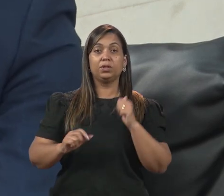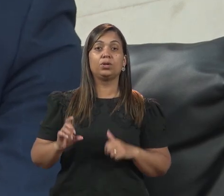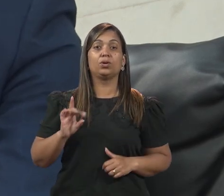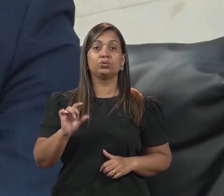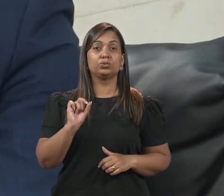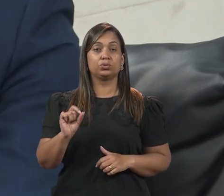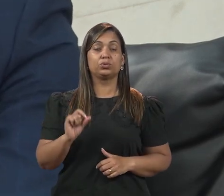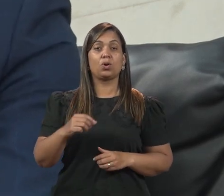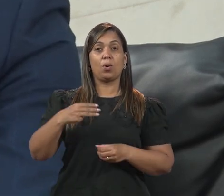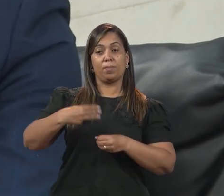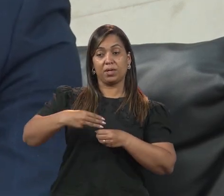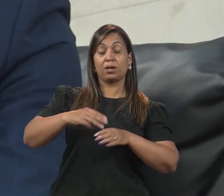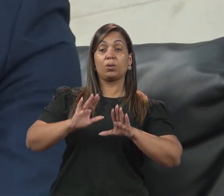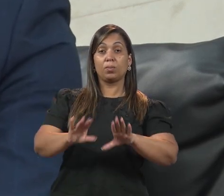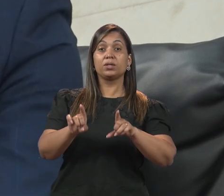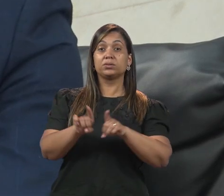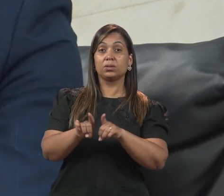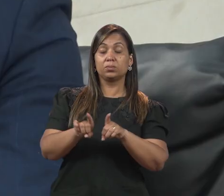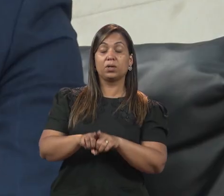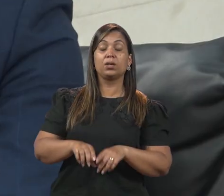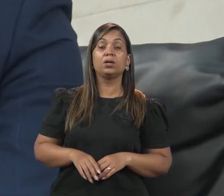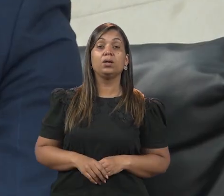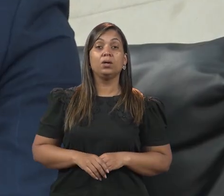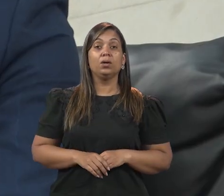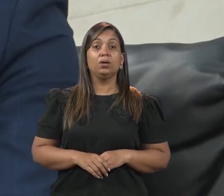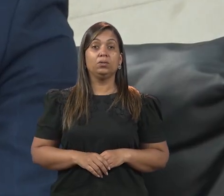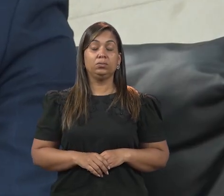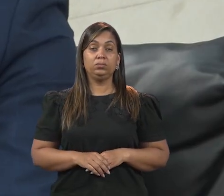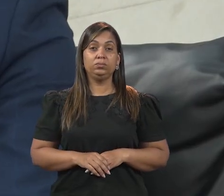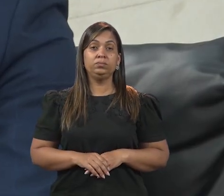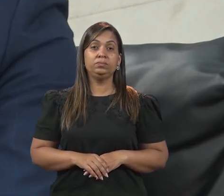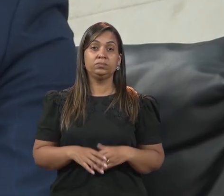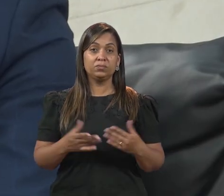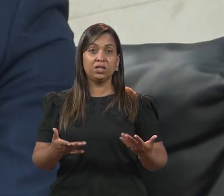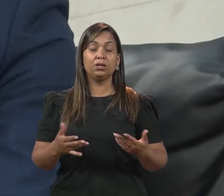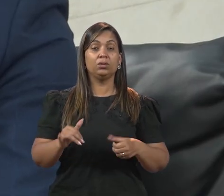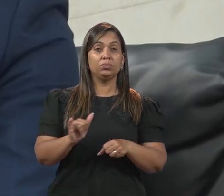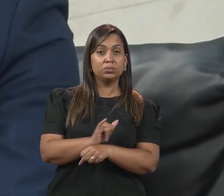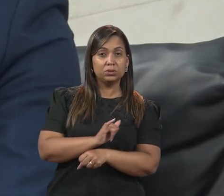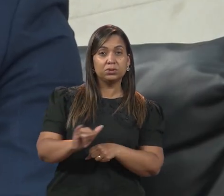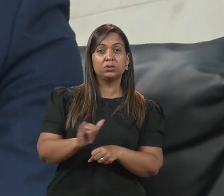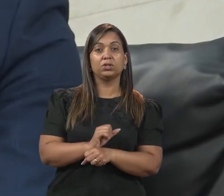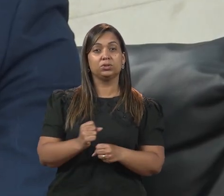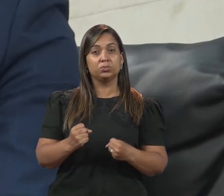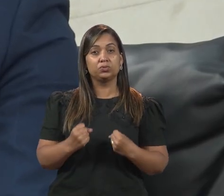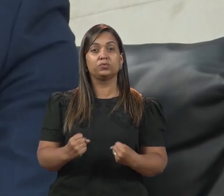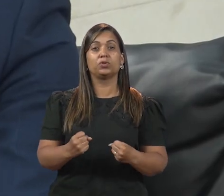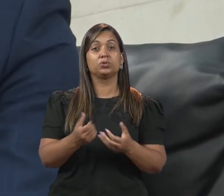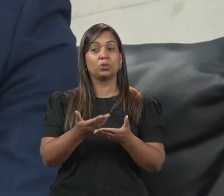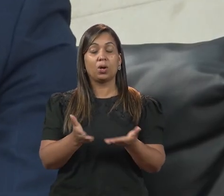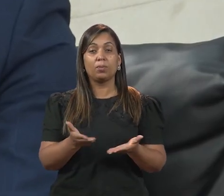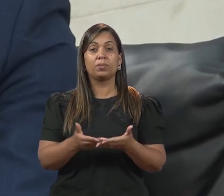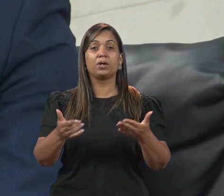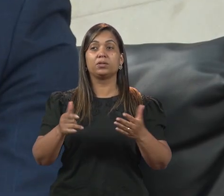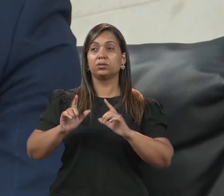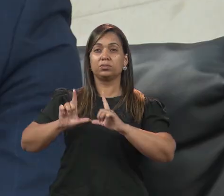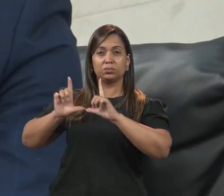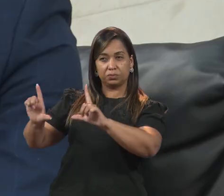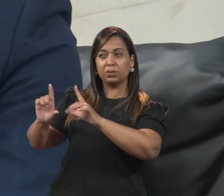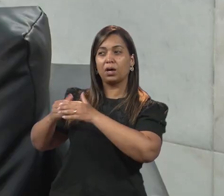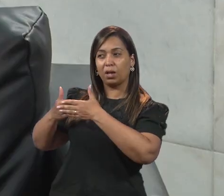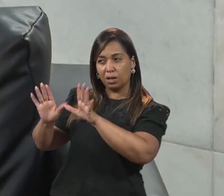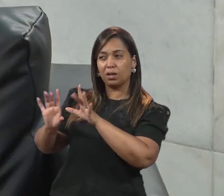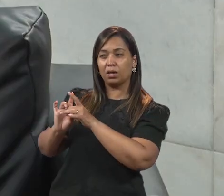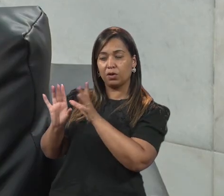só com relação ao metanol, mas também ao metanol, aí sim, que se tome uma medida enérgica até com a perda do alvará de funcionamento.